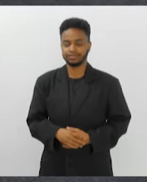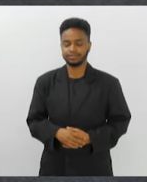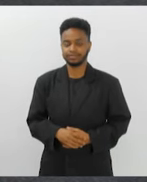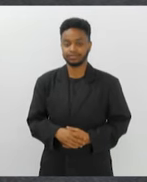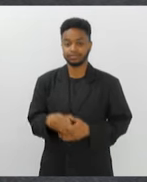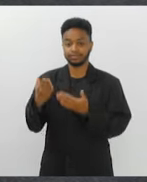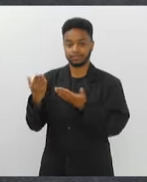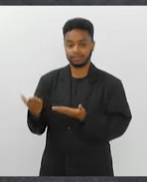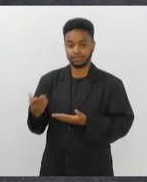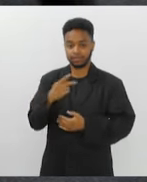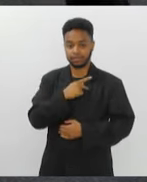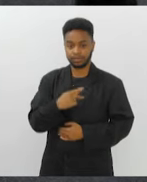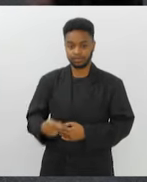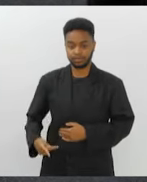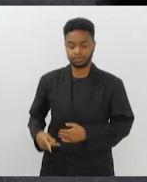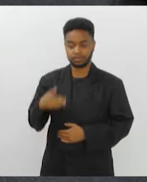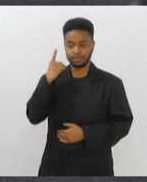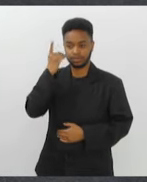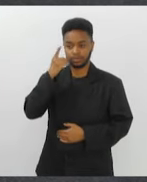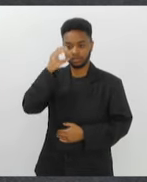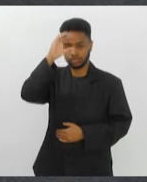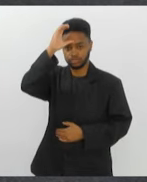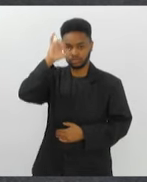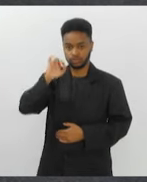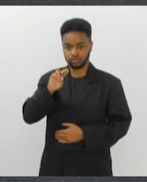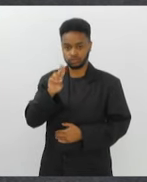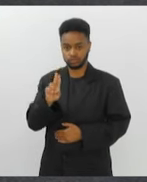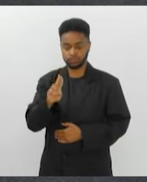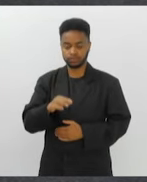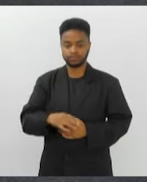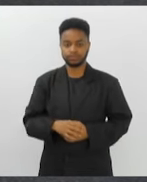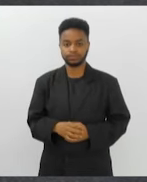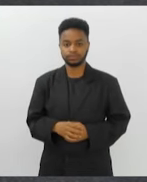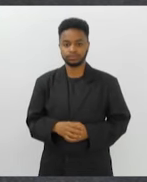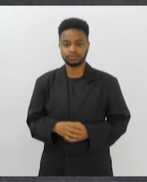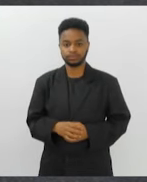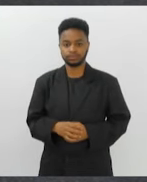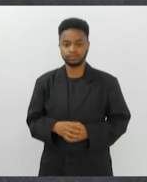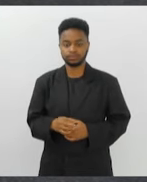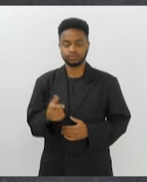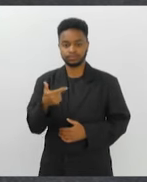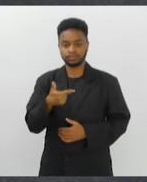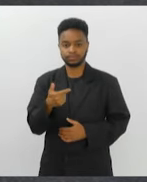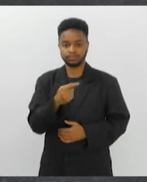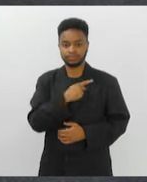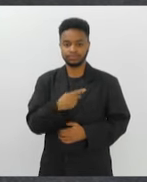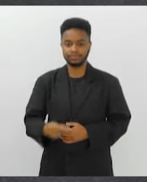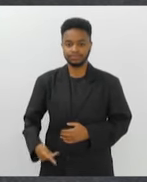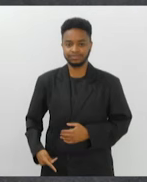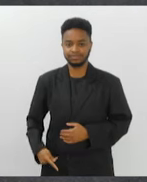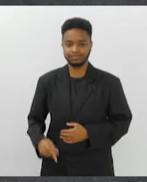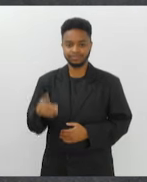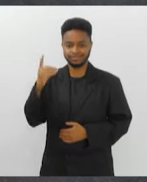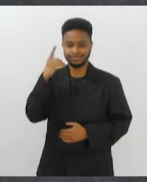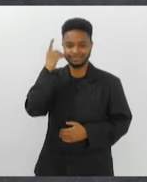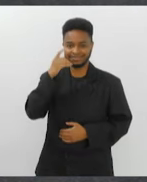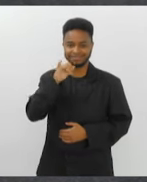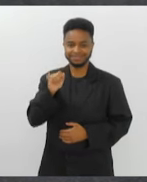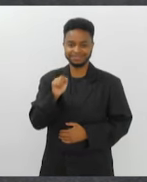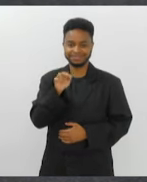Senhora presidente, deputada Tia Ju, senhor vice-presidente, deputado